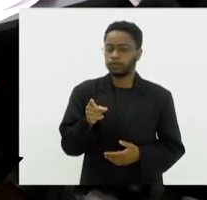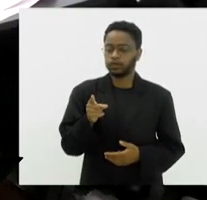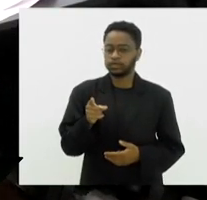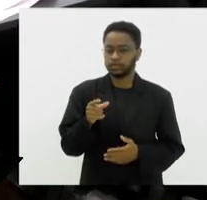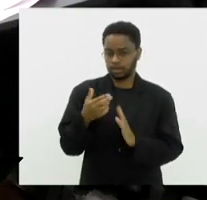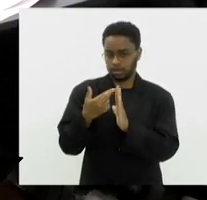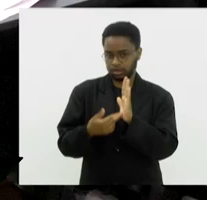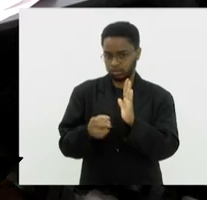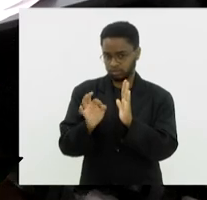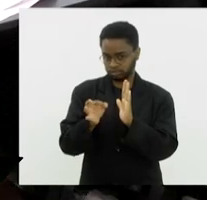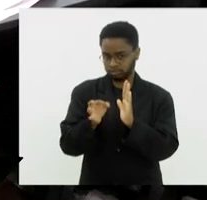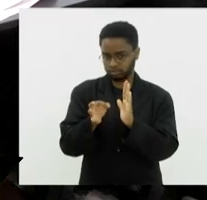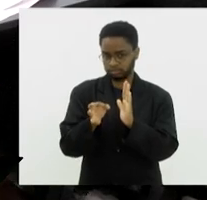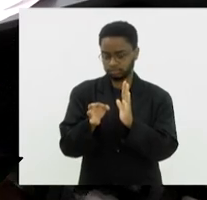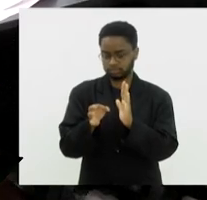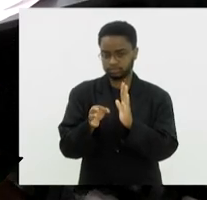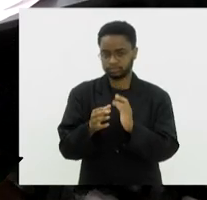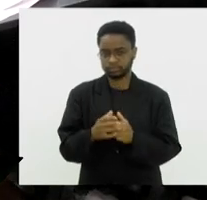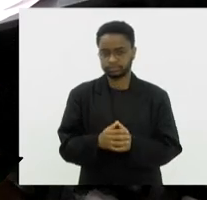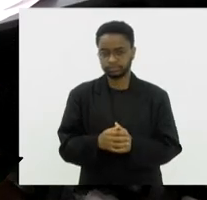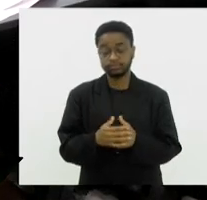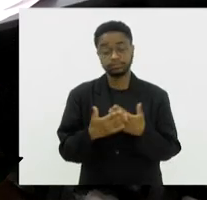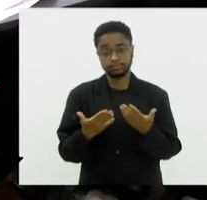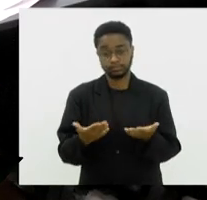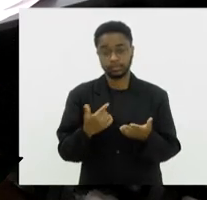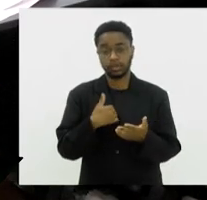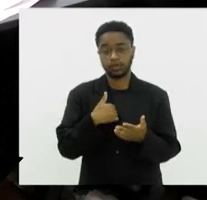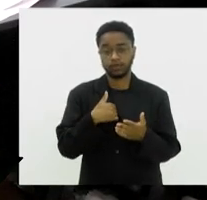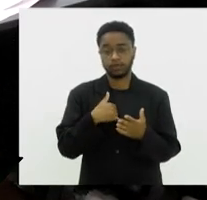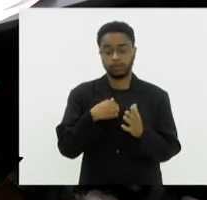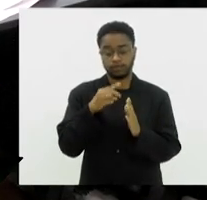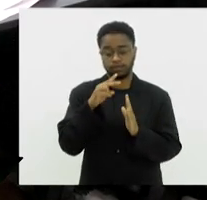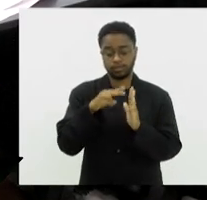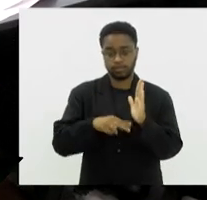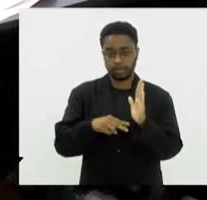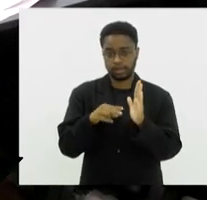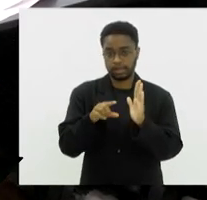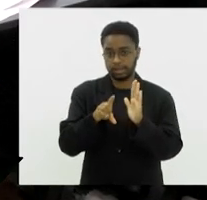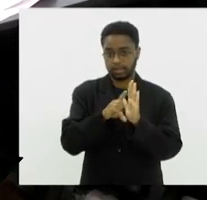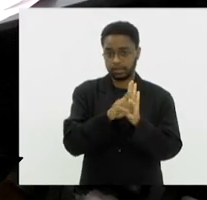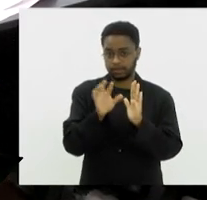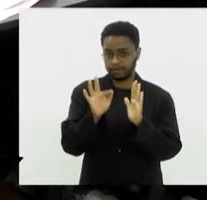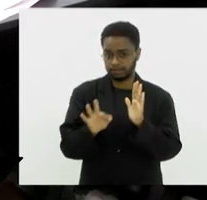é o relator. Vendo a lei federal, a